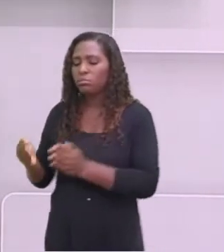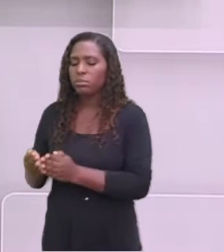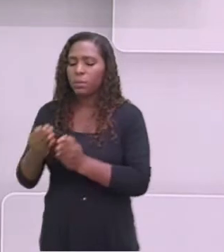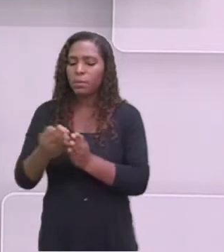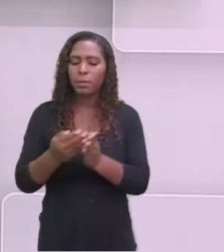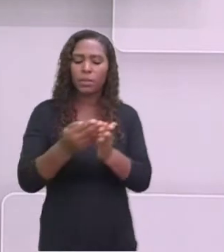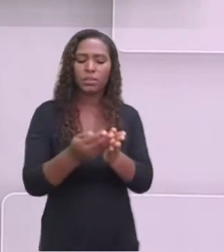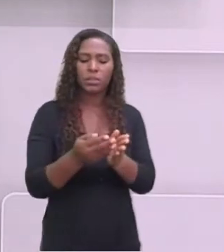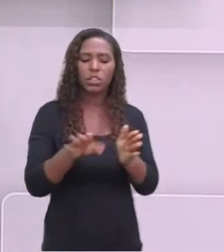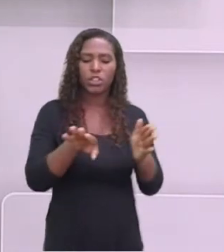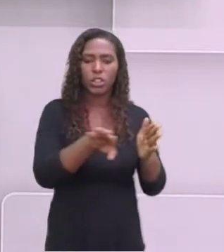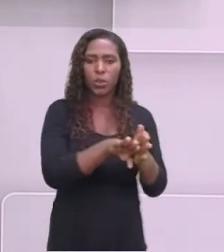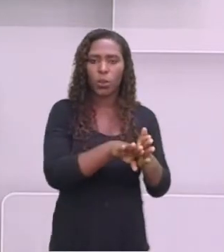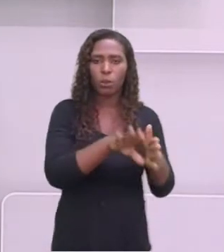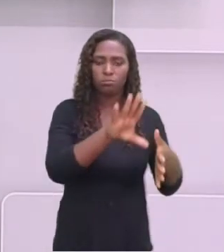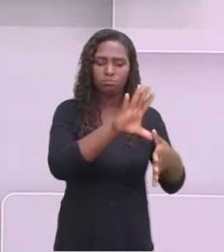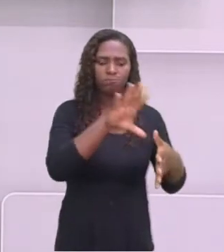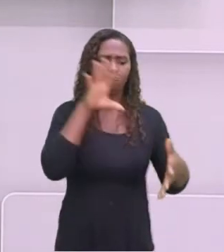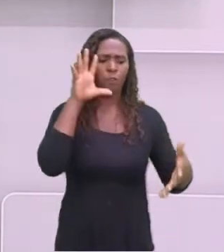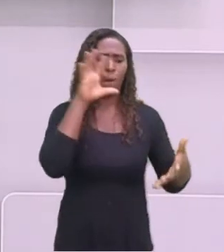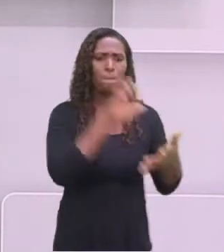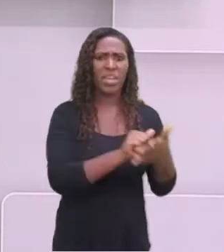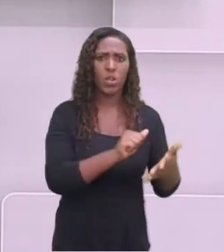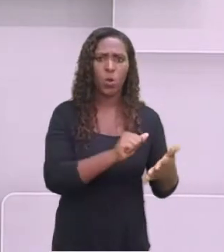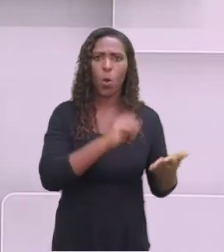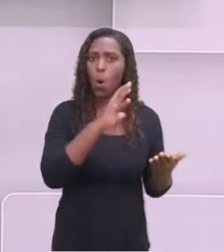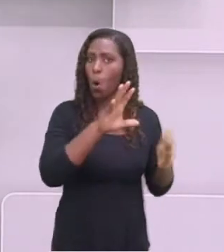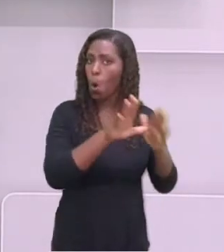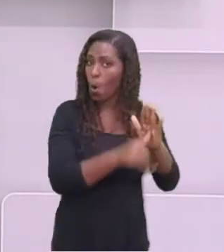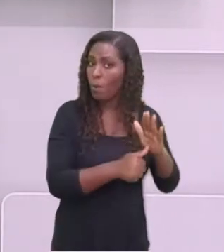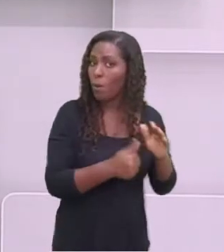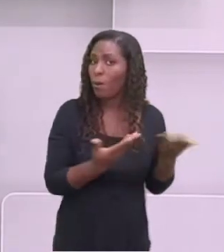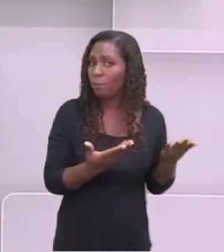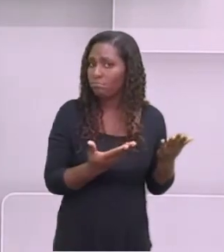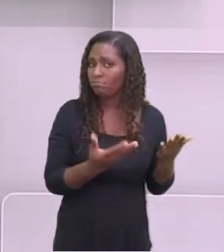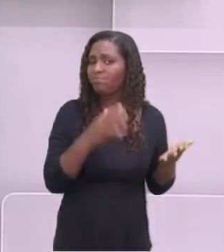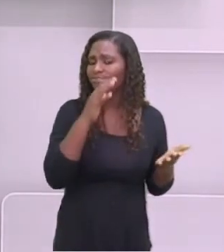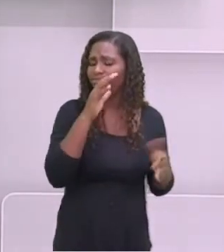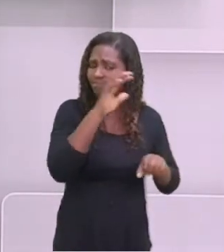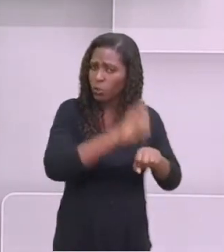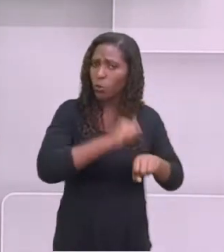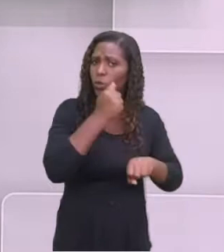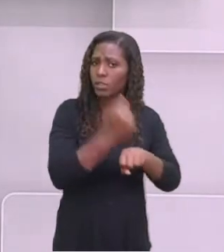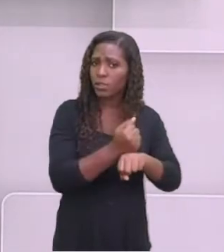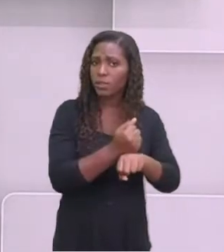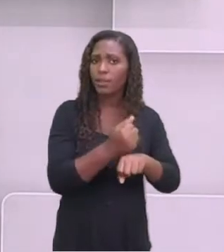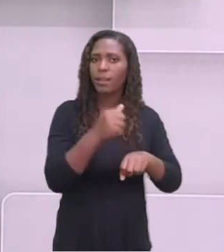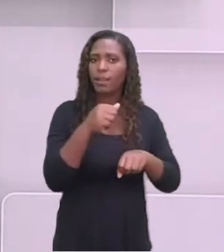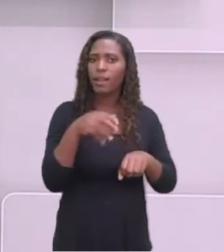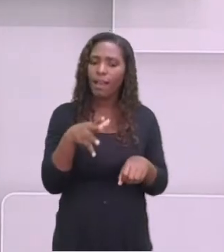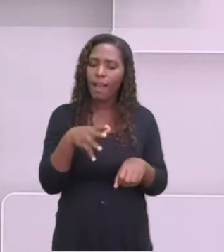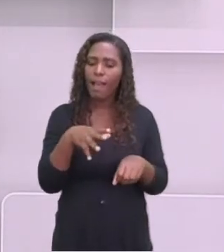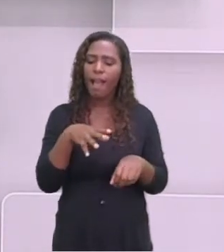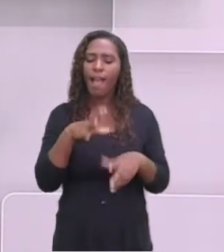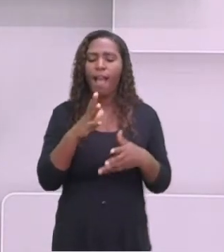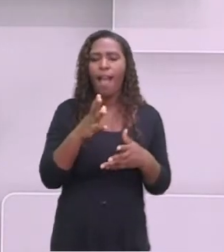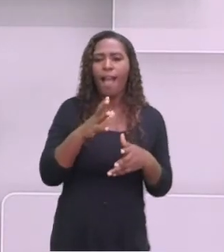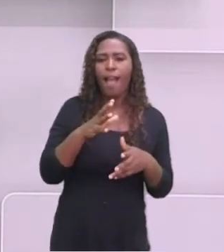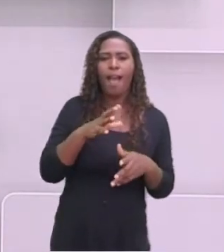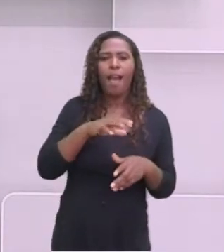os primeiros contatos com os indígenas, chamados pelos portugueses de selvagem.